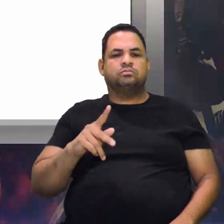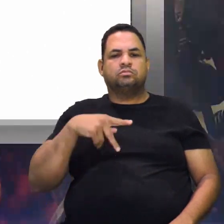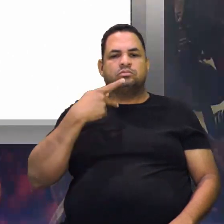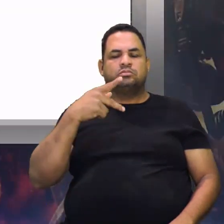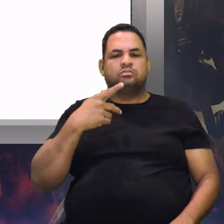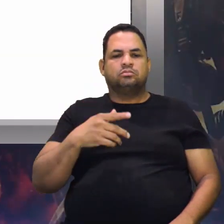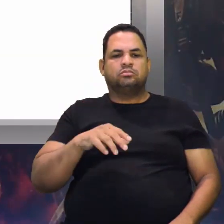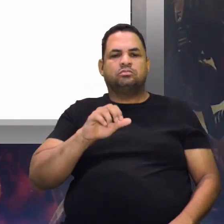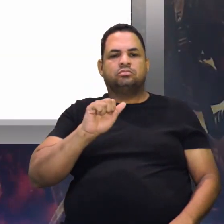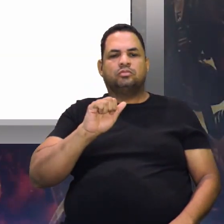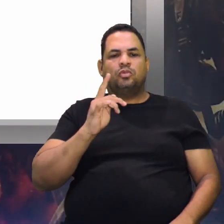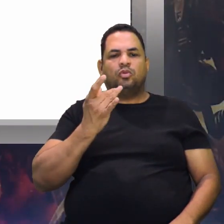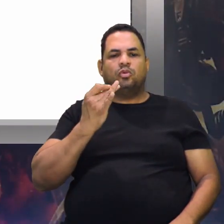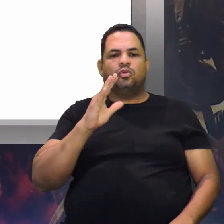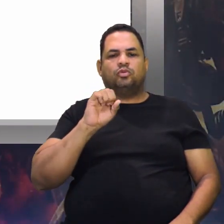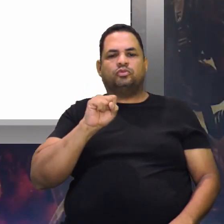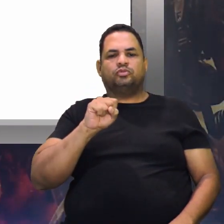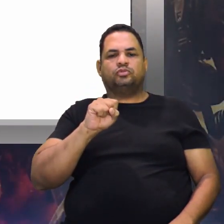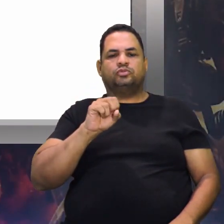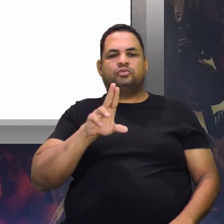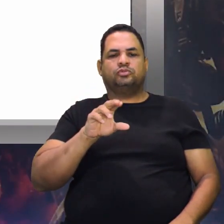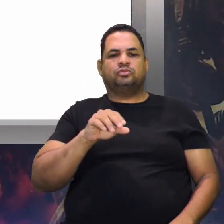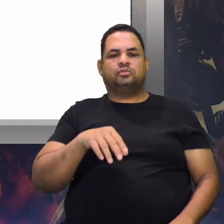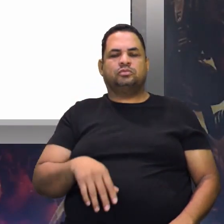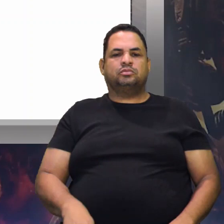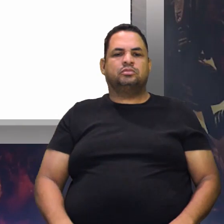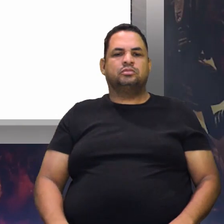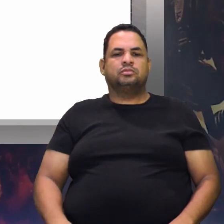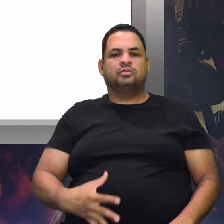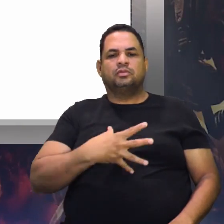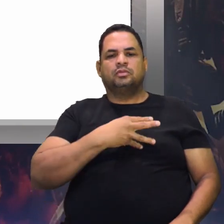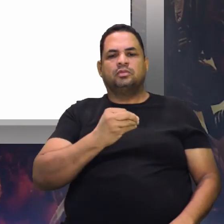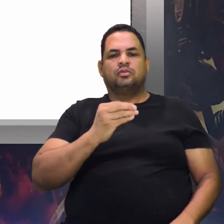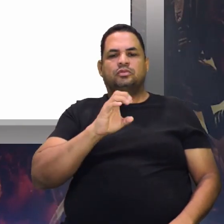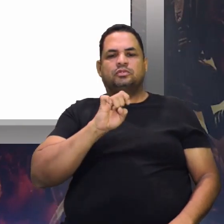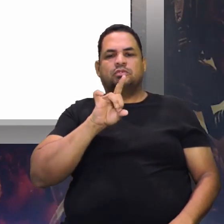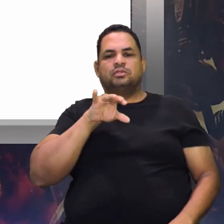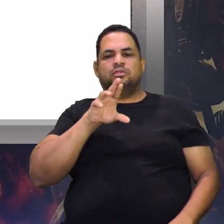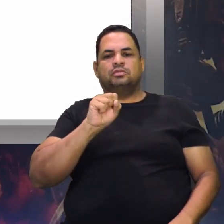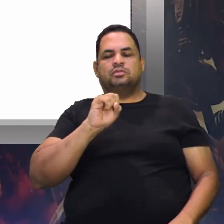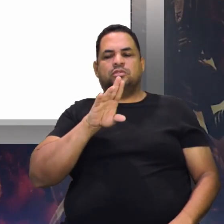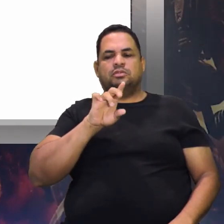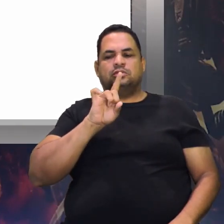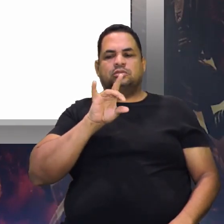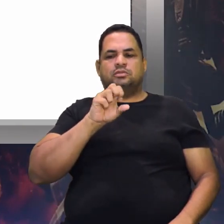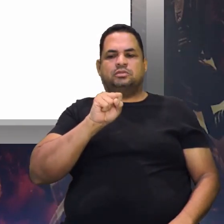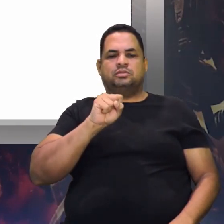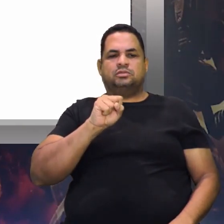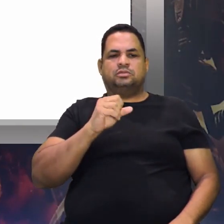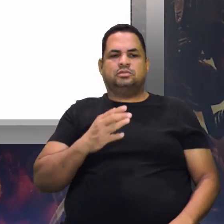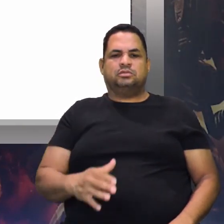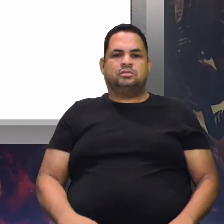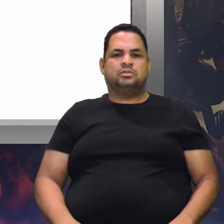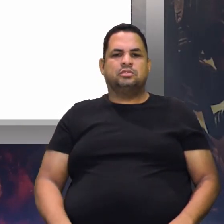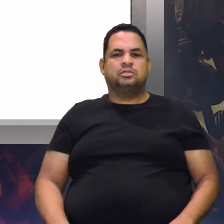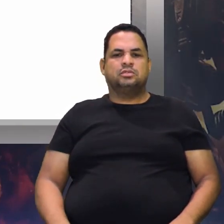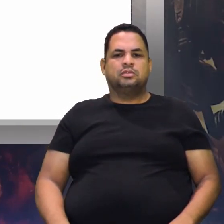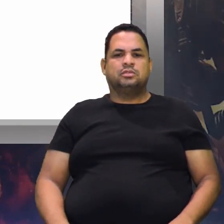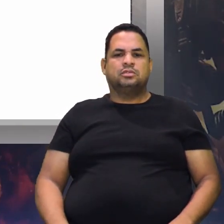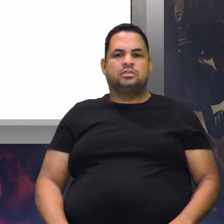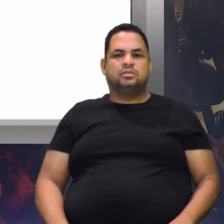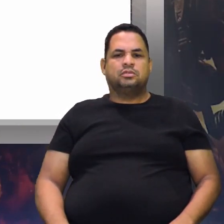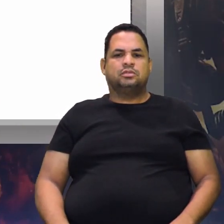de Horus, filho de Osíris e Ísis? É Horus que cria o mundo e o mantém